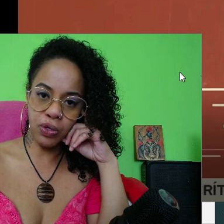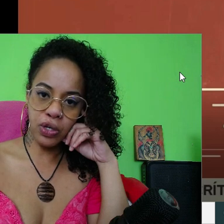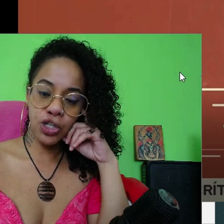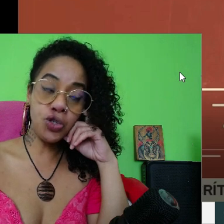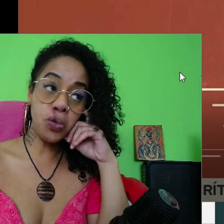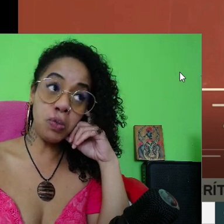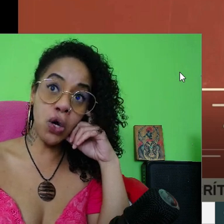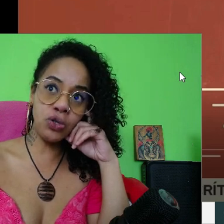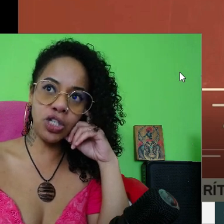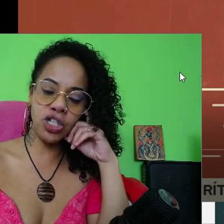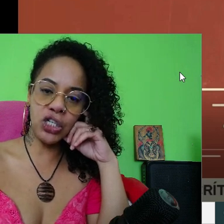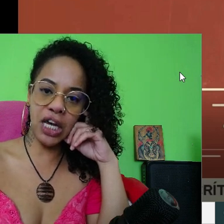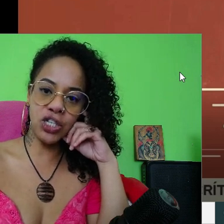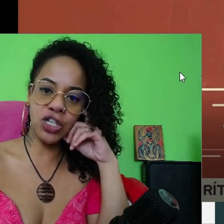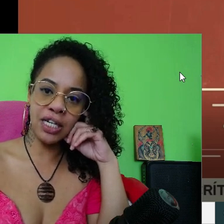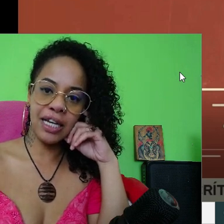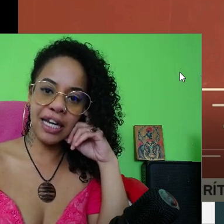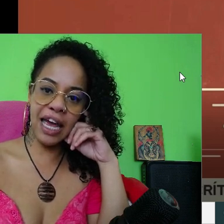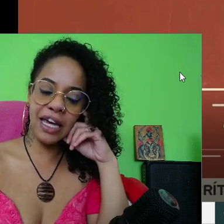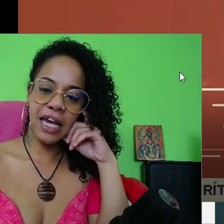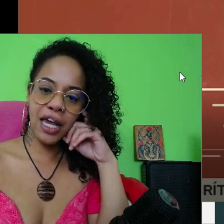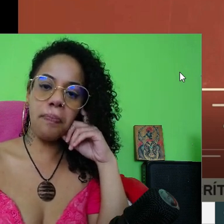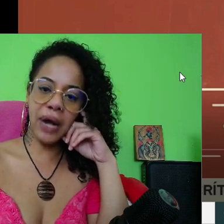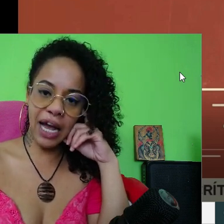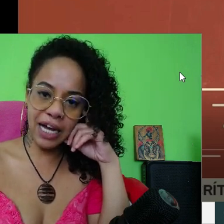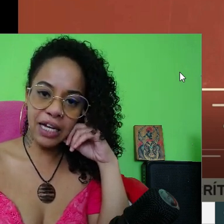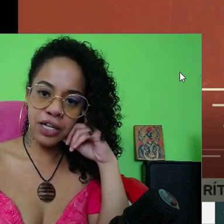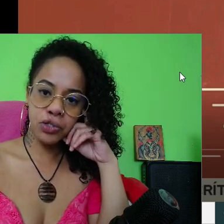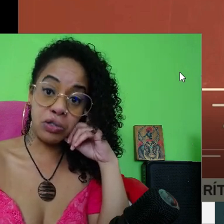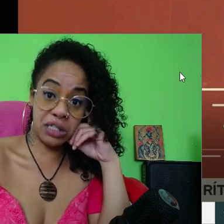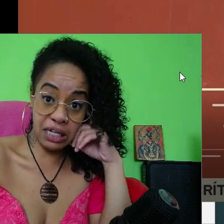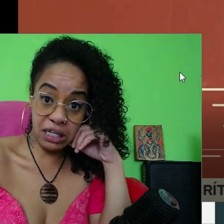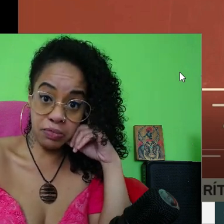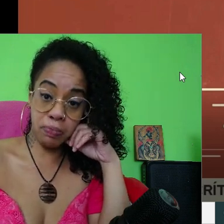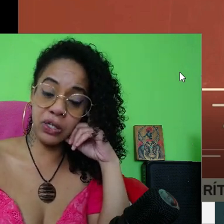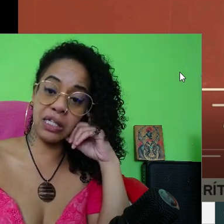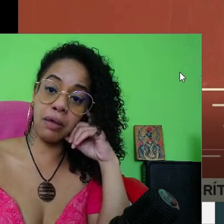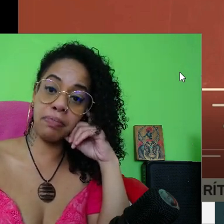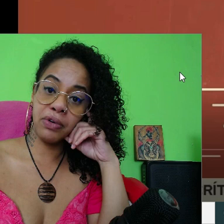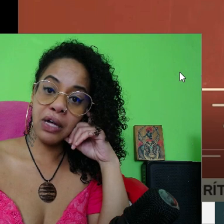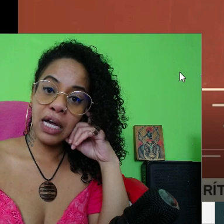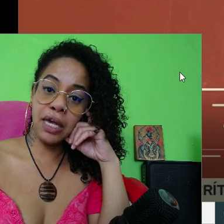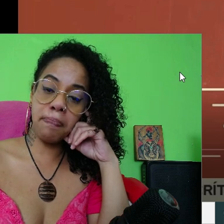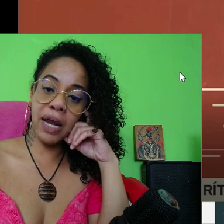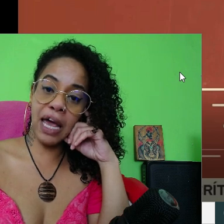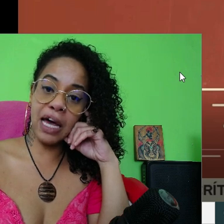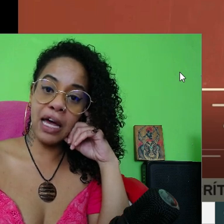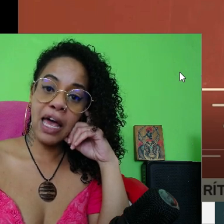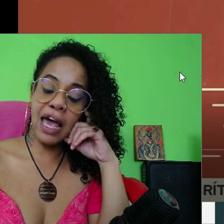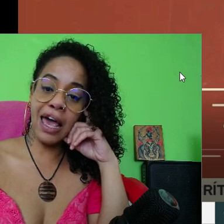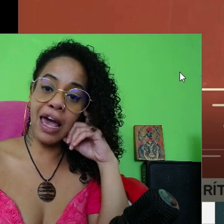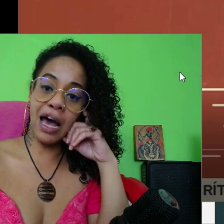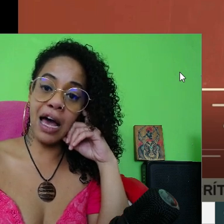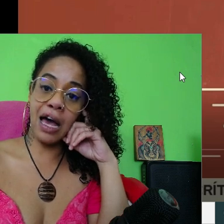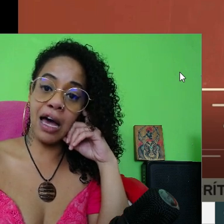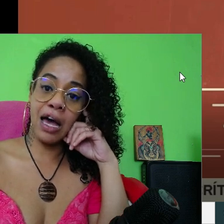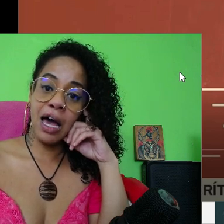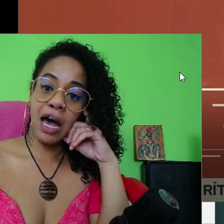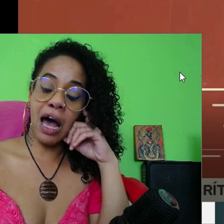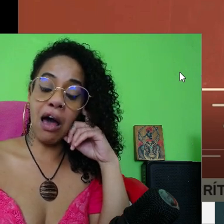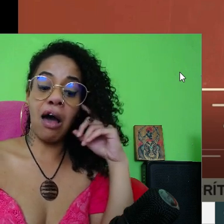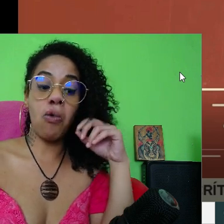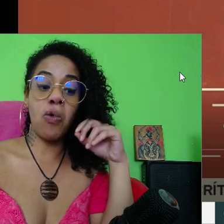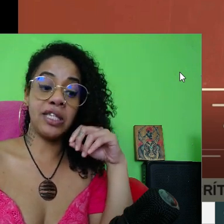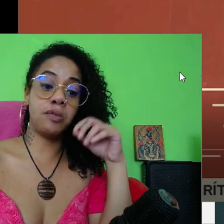chumbo de um monte de gente né que prega socialismo por exemplo que prega é